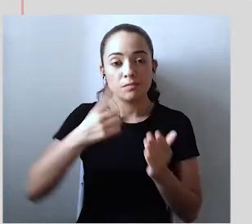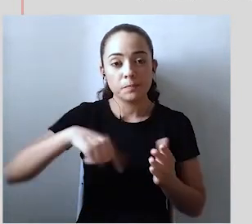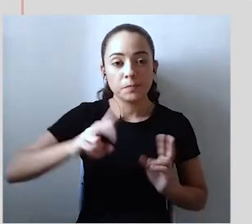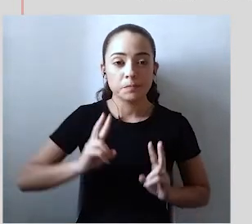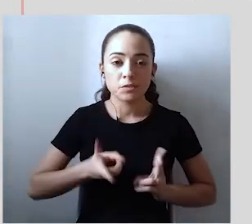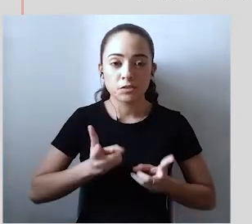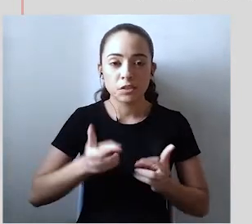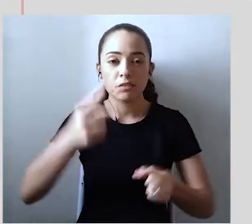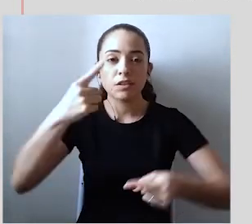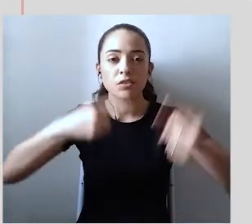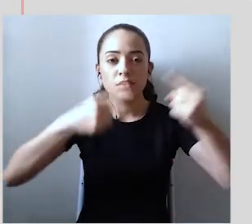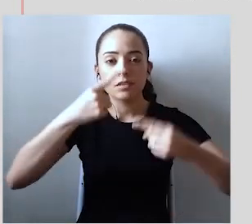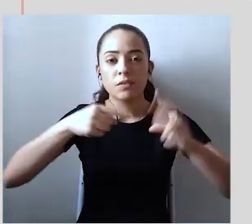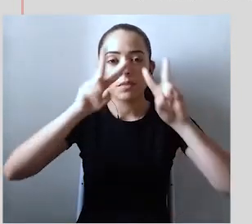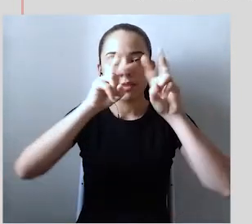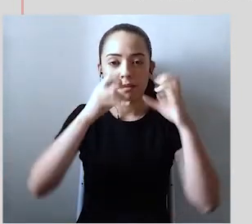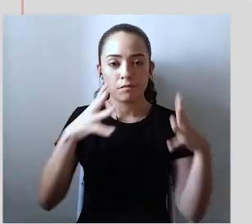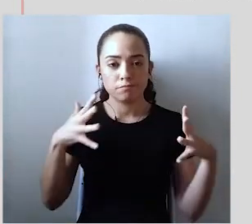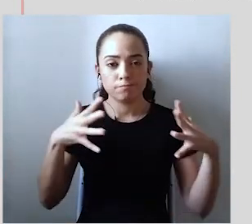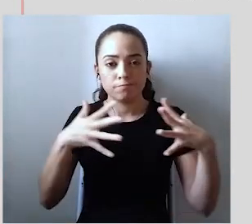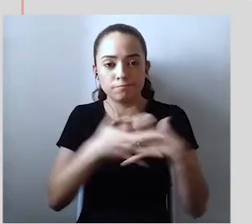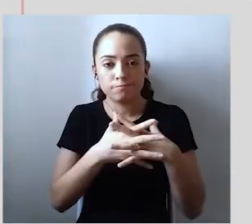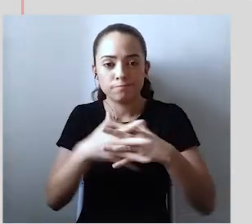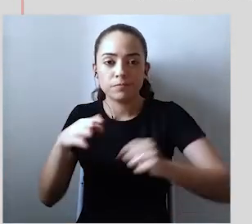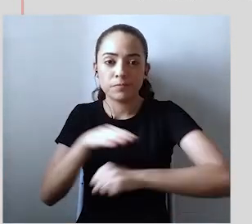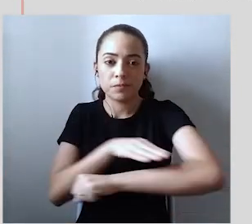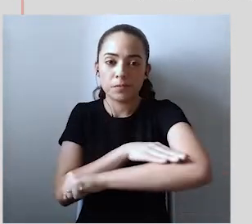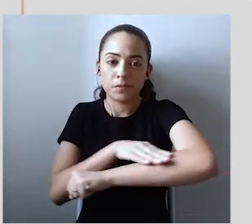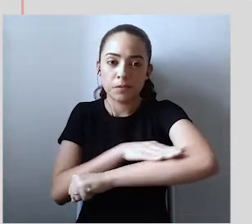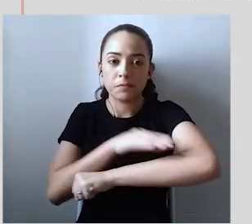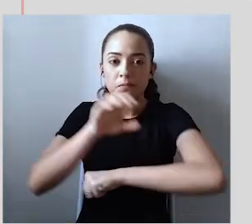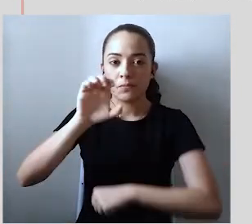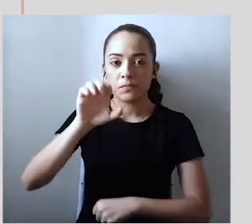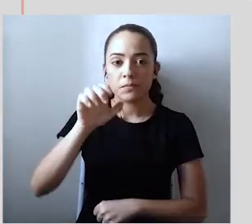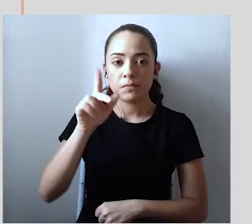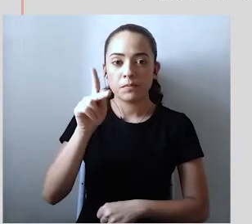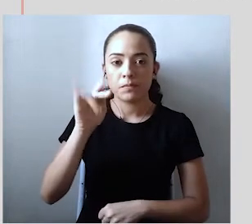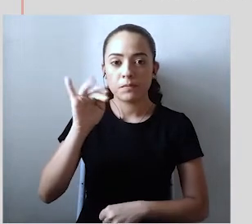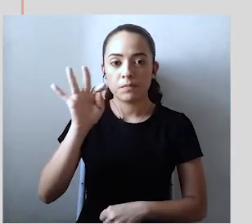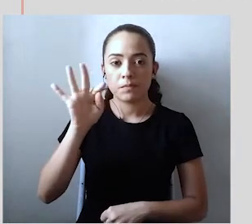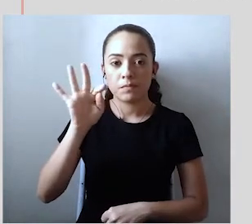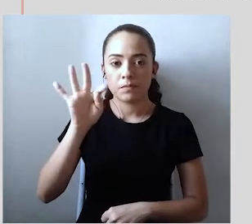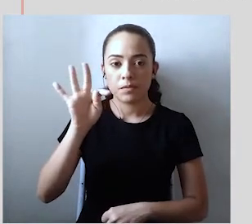Nesta aula, damos continuidade à discussão sobre o tecido epitelial.